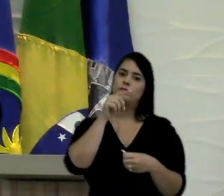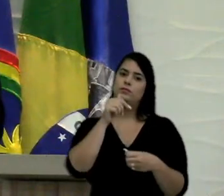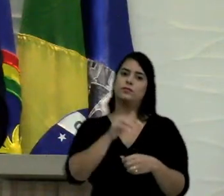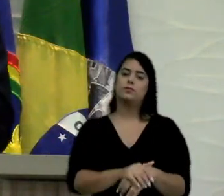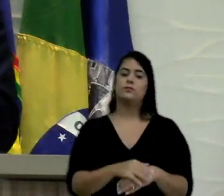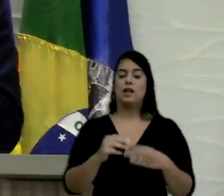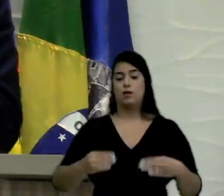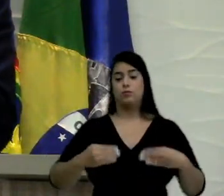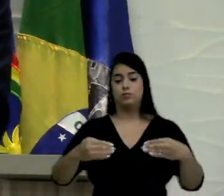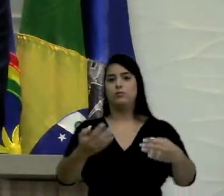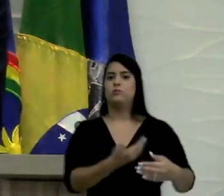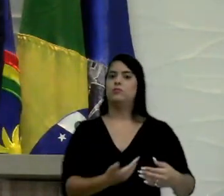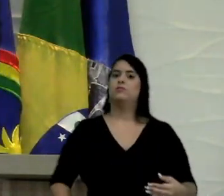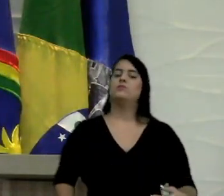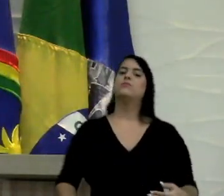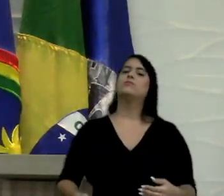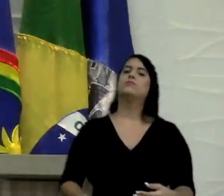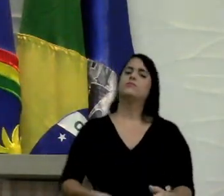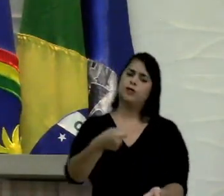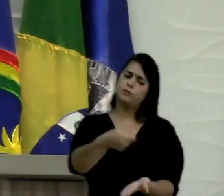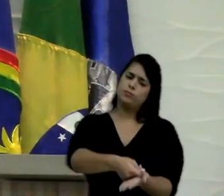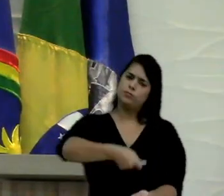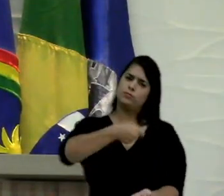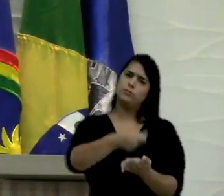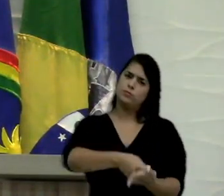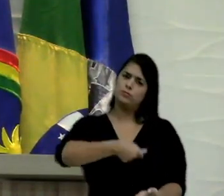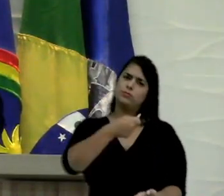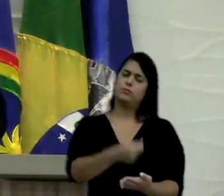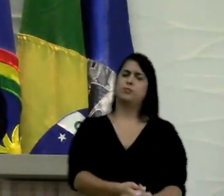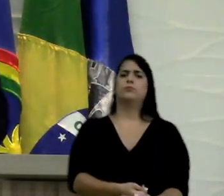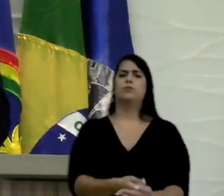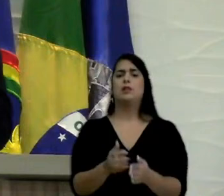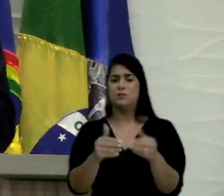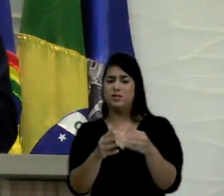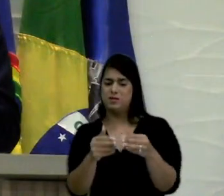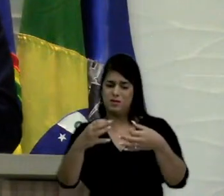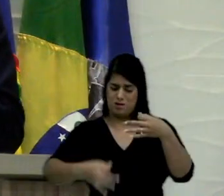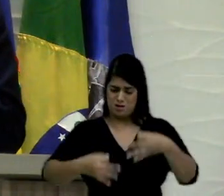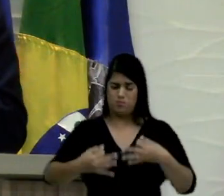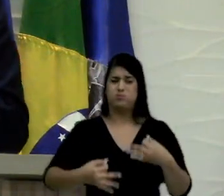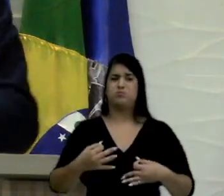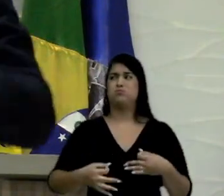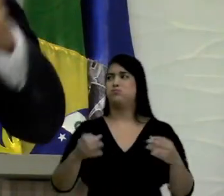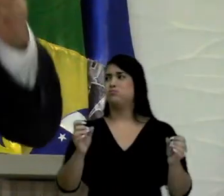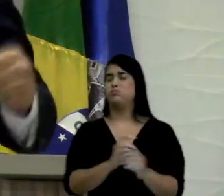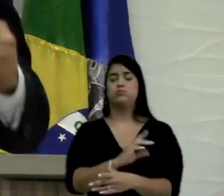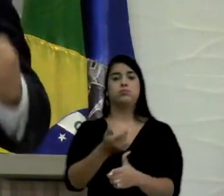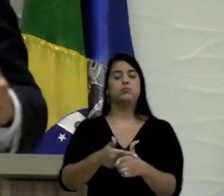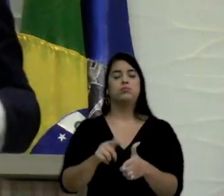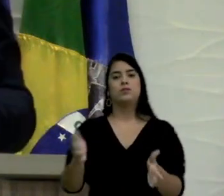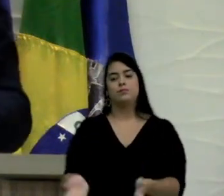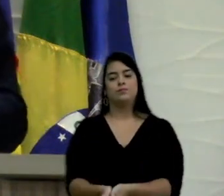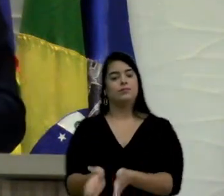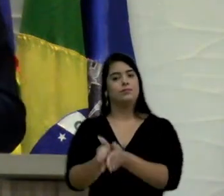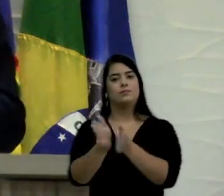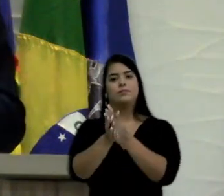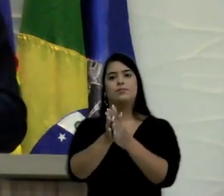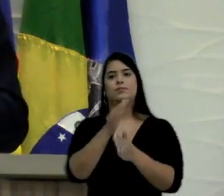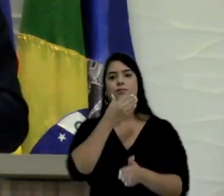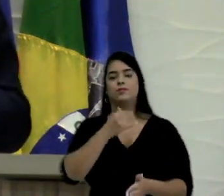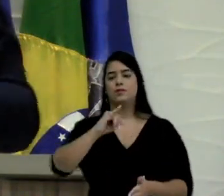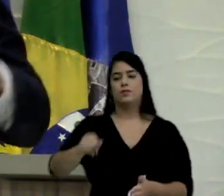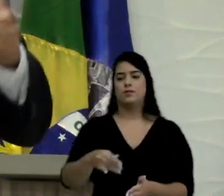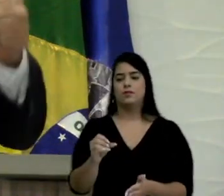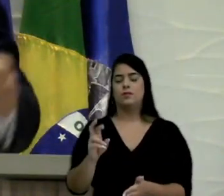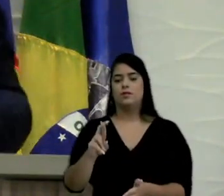público tem dado é aquilo que a gente provocou ao nosso promotor para que tomasse as devidas providências por isso parabenizo muito Dr Jorge